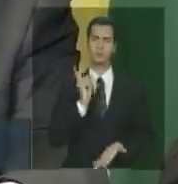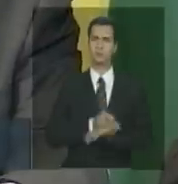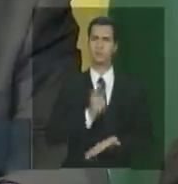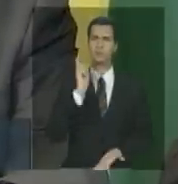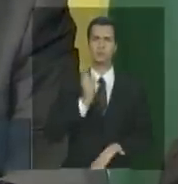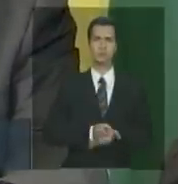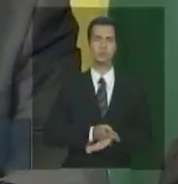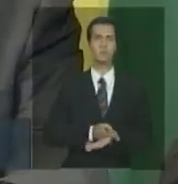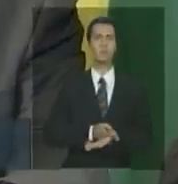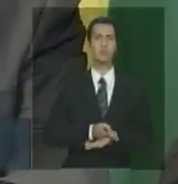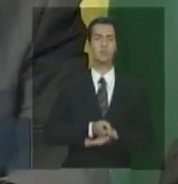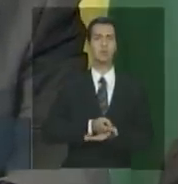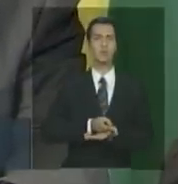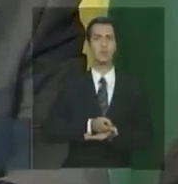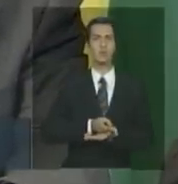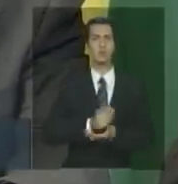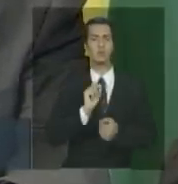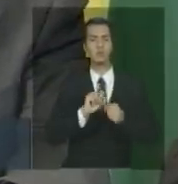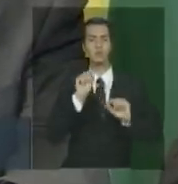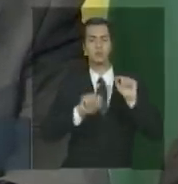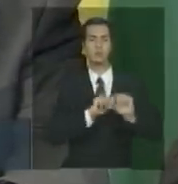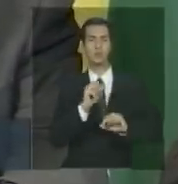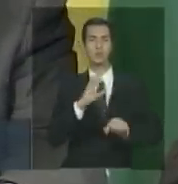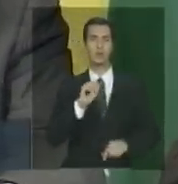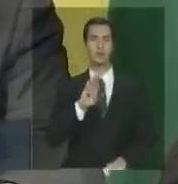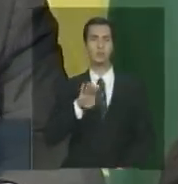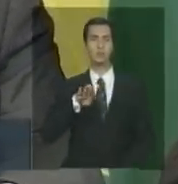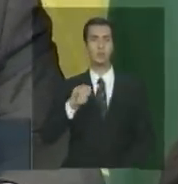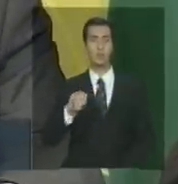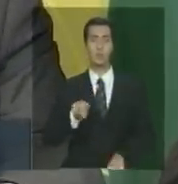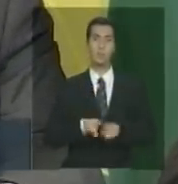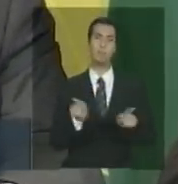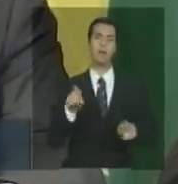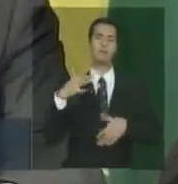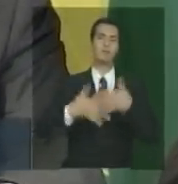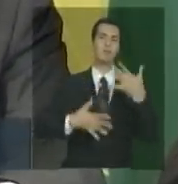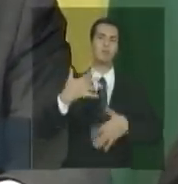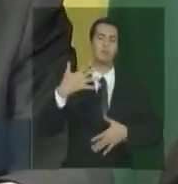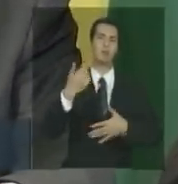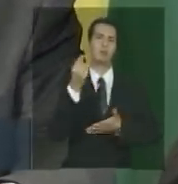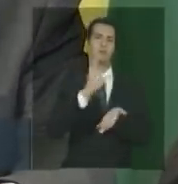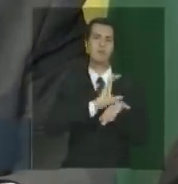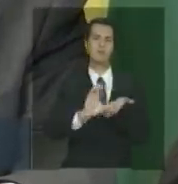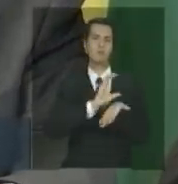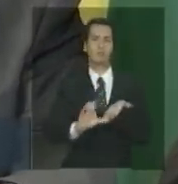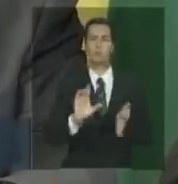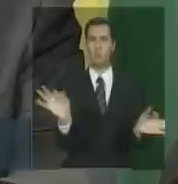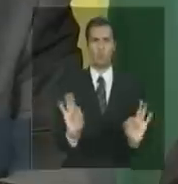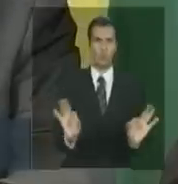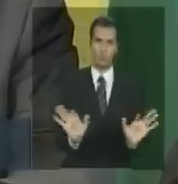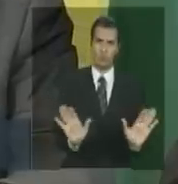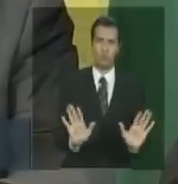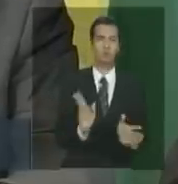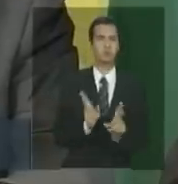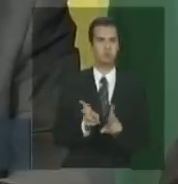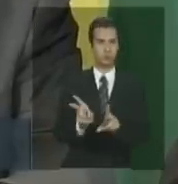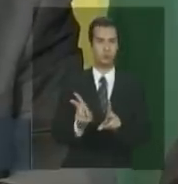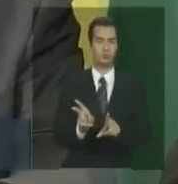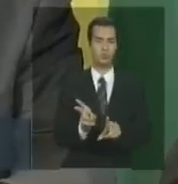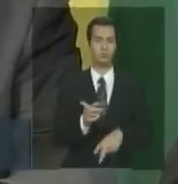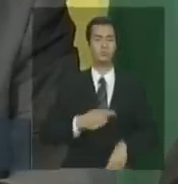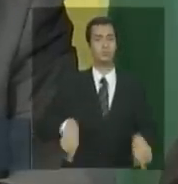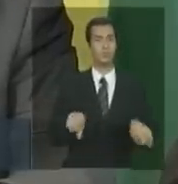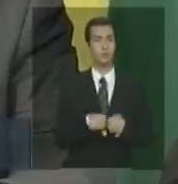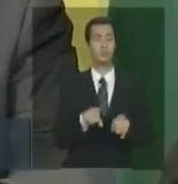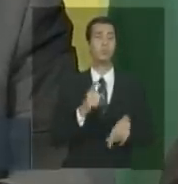de intervenção no câmbio, sem atrapalhar os investimentos externos que entram no país, evitando abusos